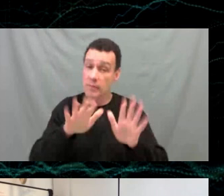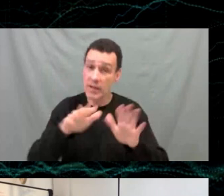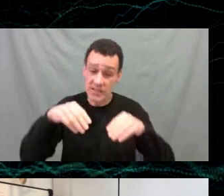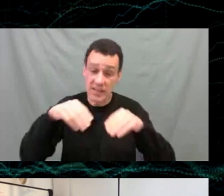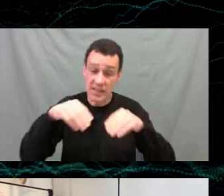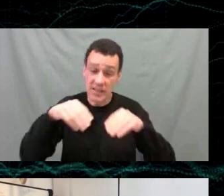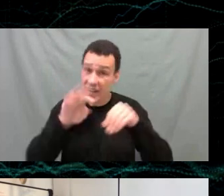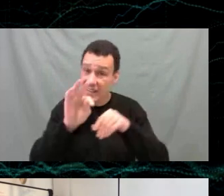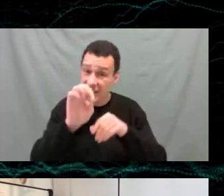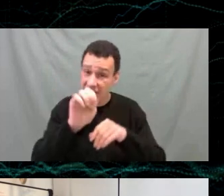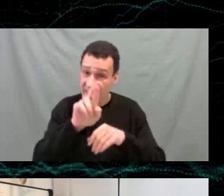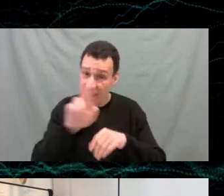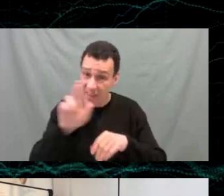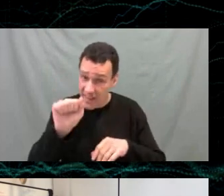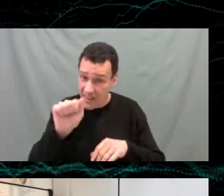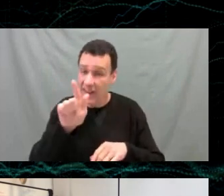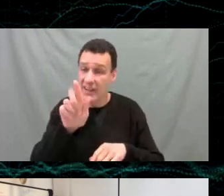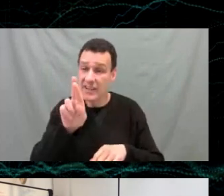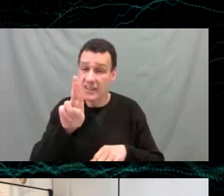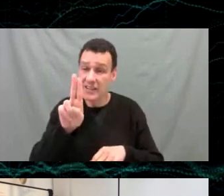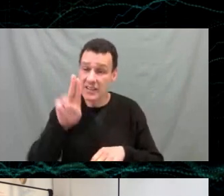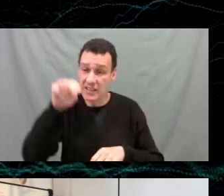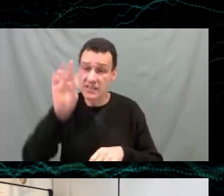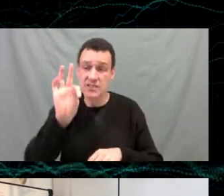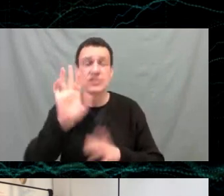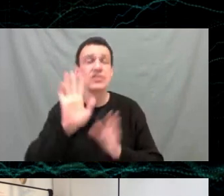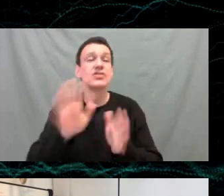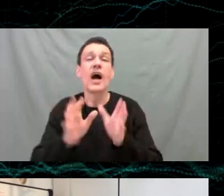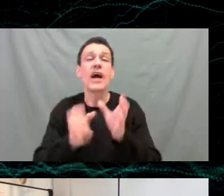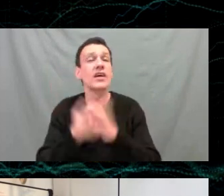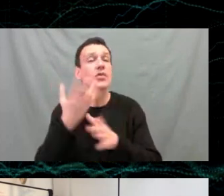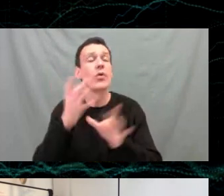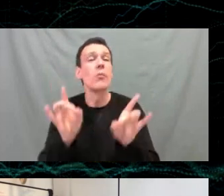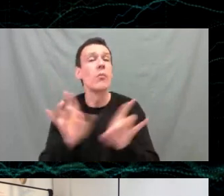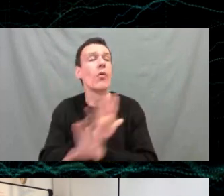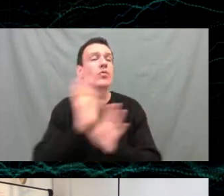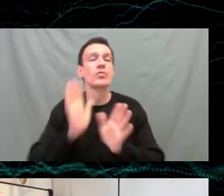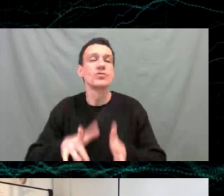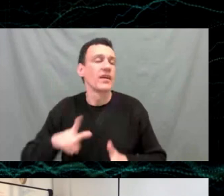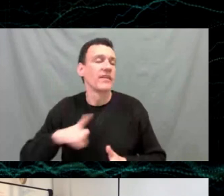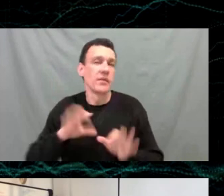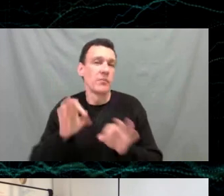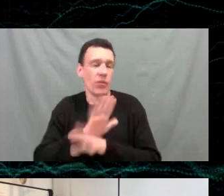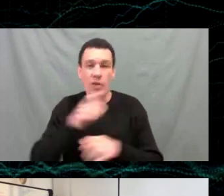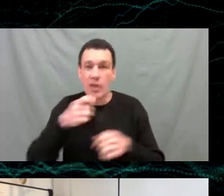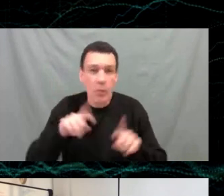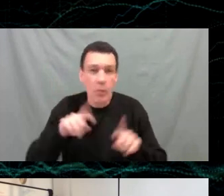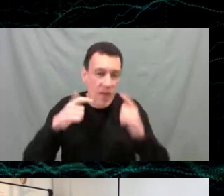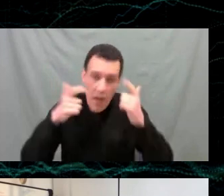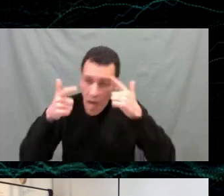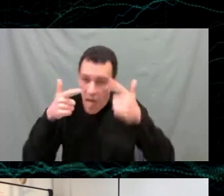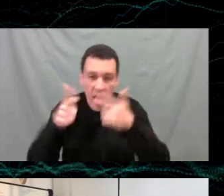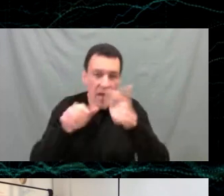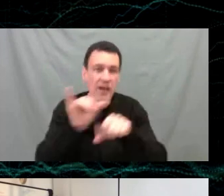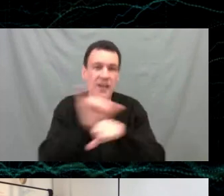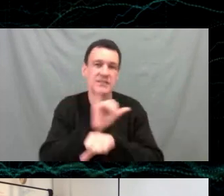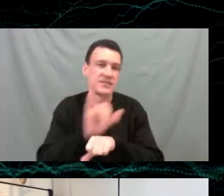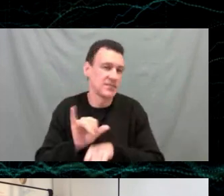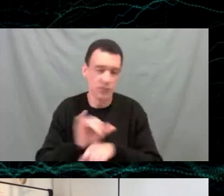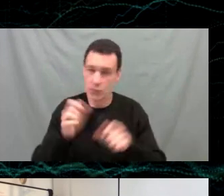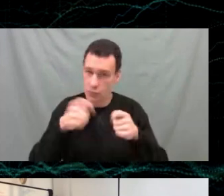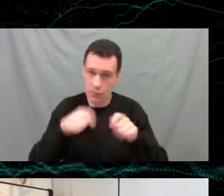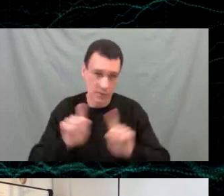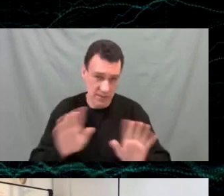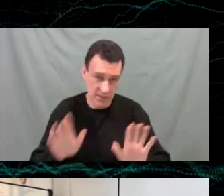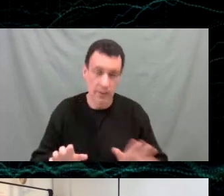default. Então, o TerraGrant antes era muito importante nisso também. Então, o que que acontece com esse bloquinho de dependence? O